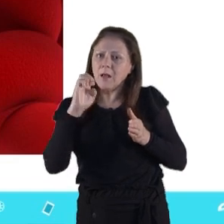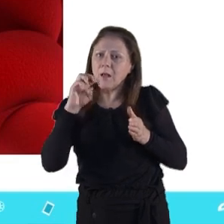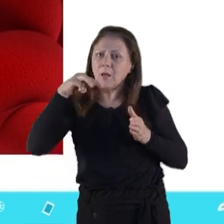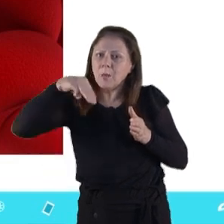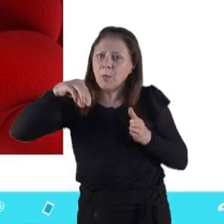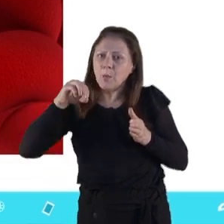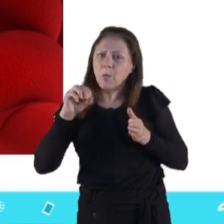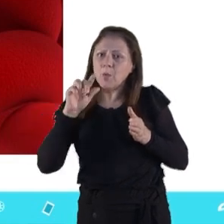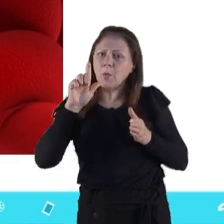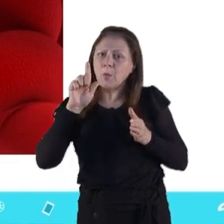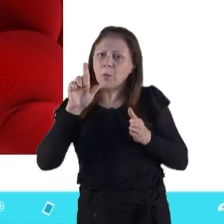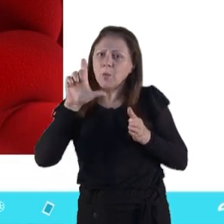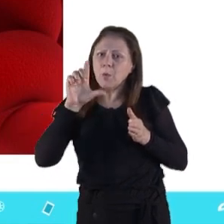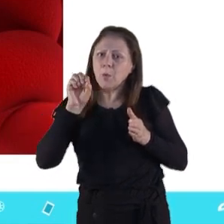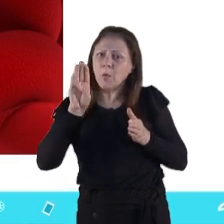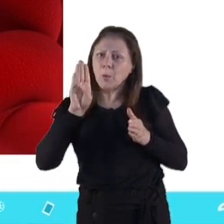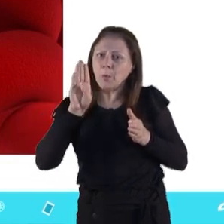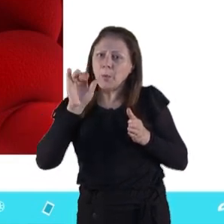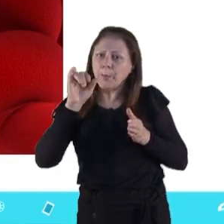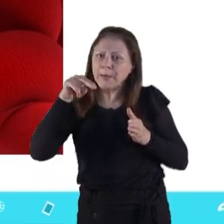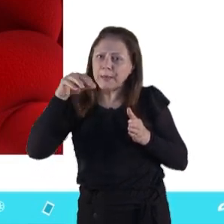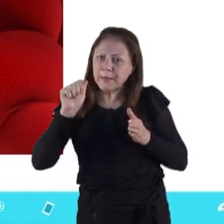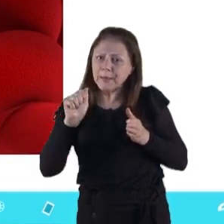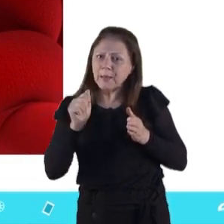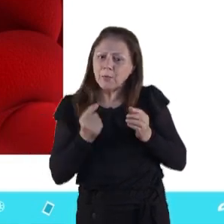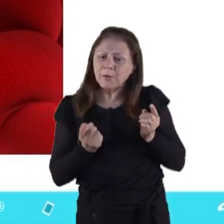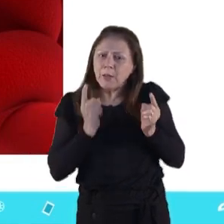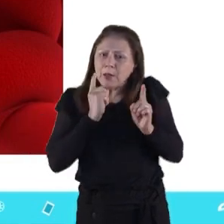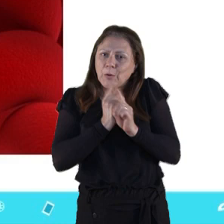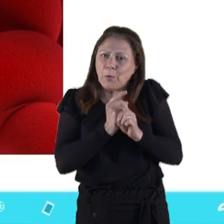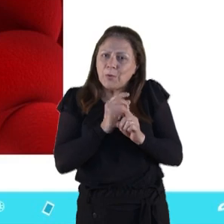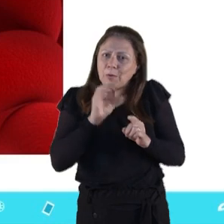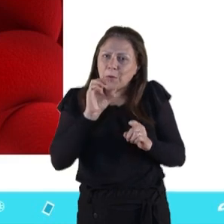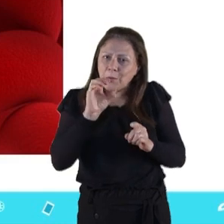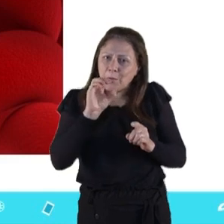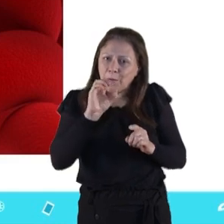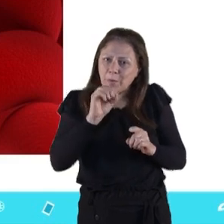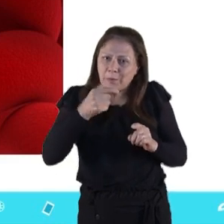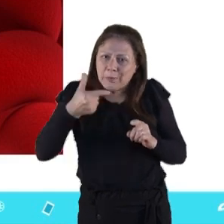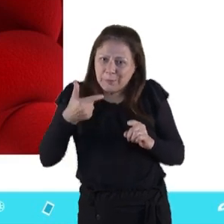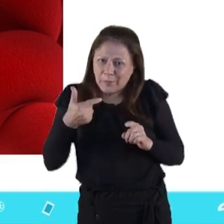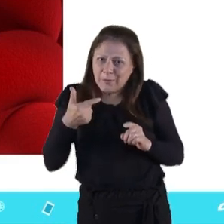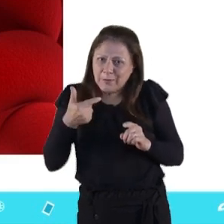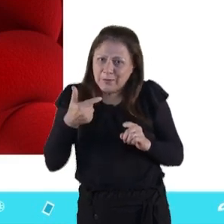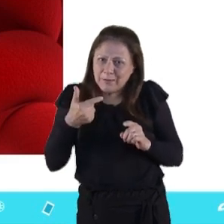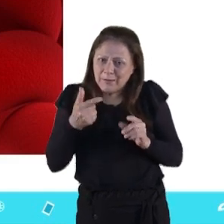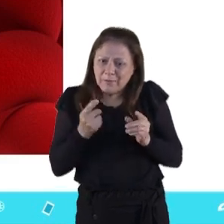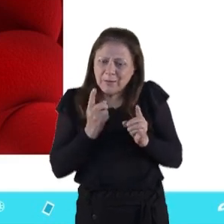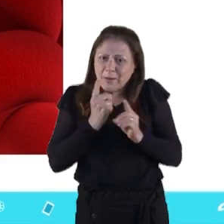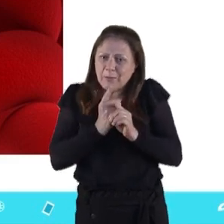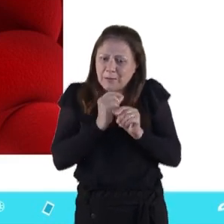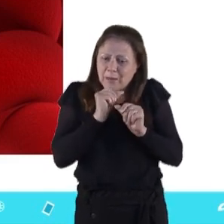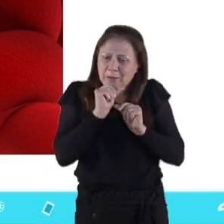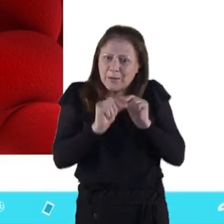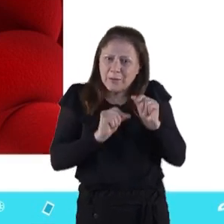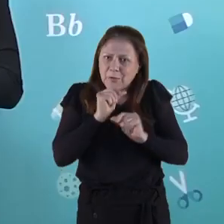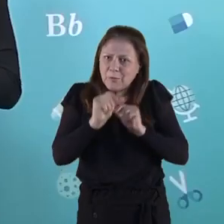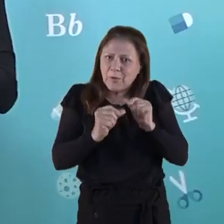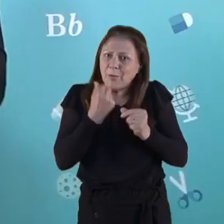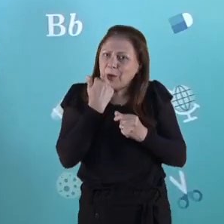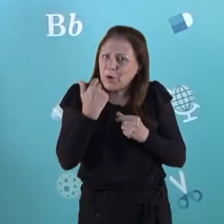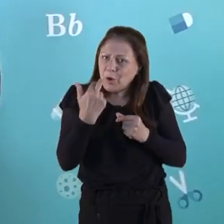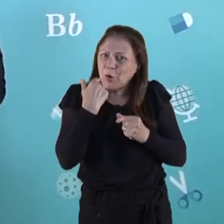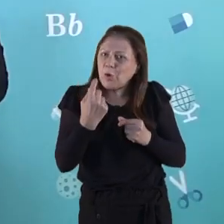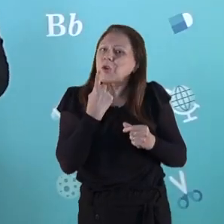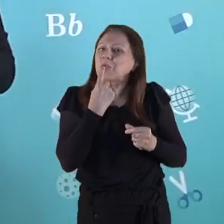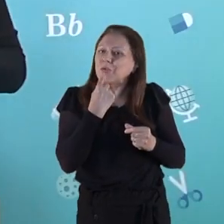o oxigênio, né, com os gases que a gente carrega na respiração, ela produz uma coloração avermelhada. E